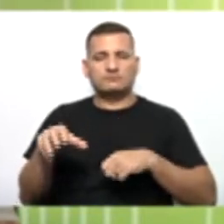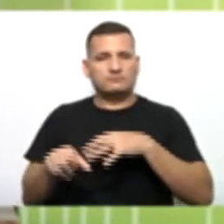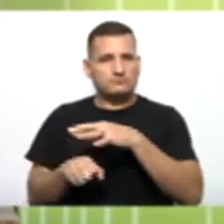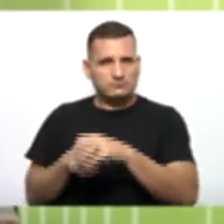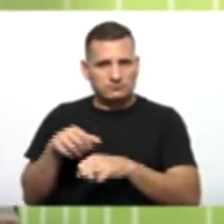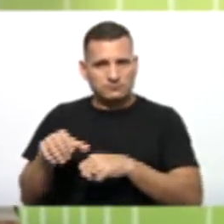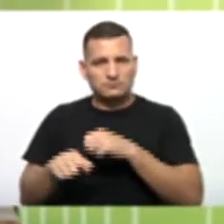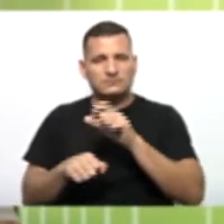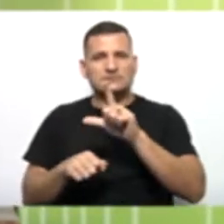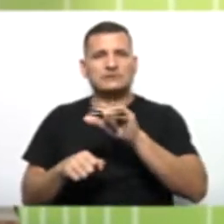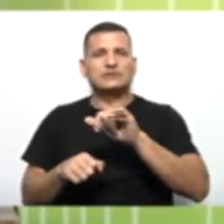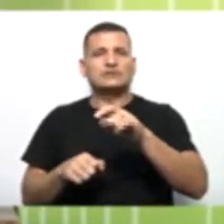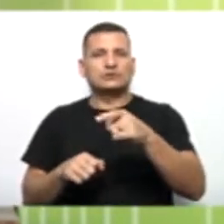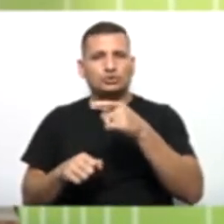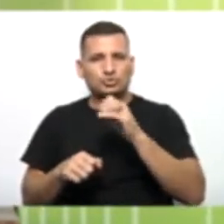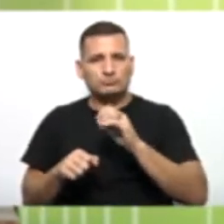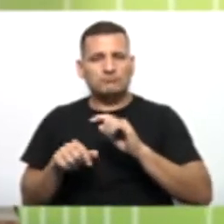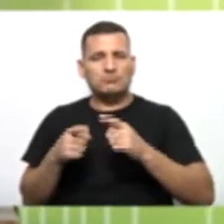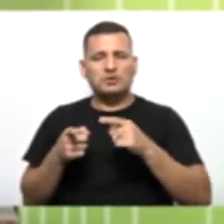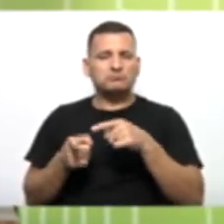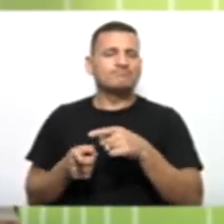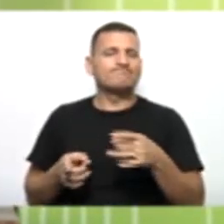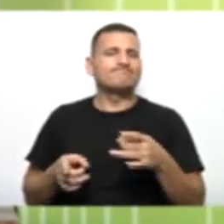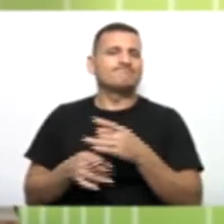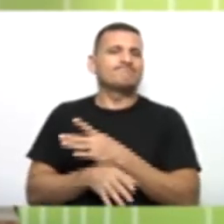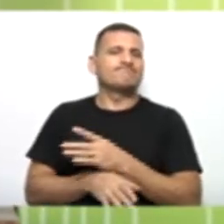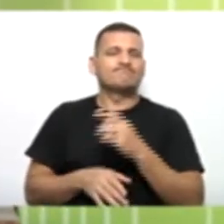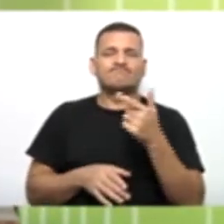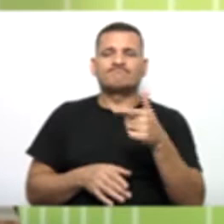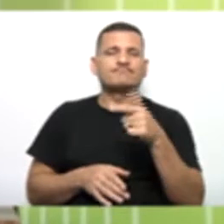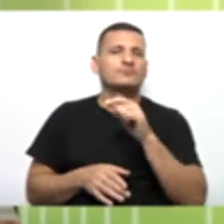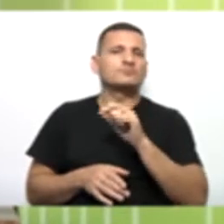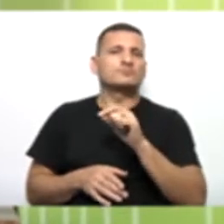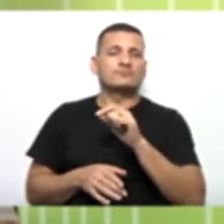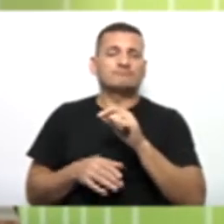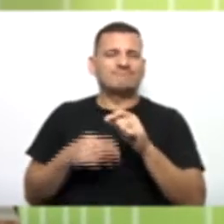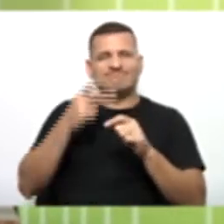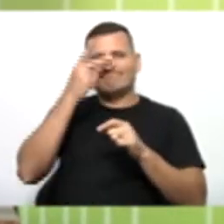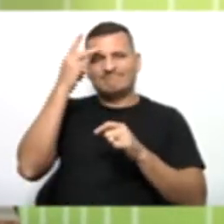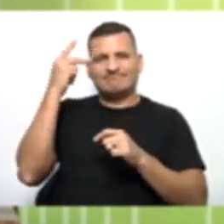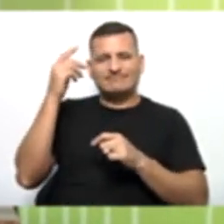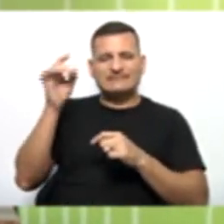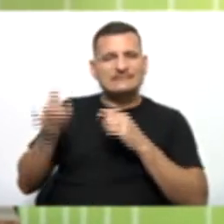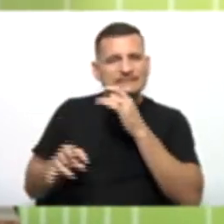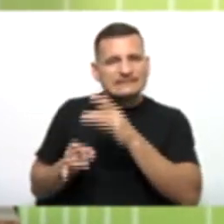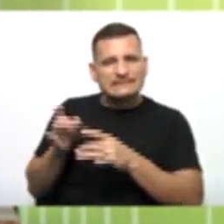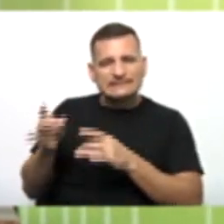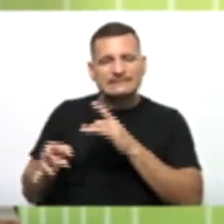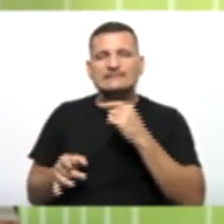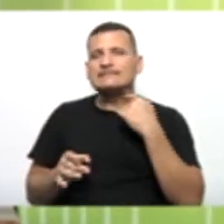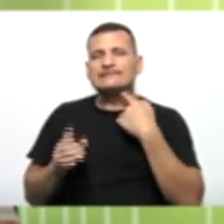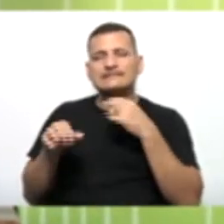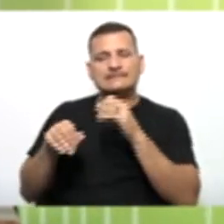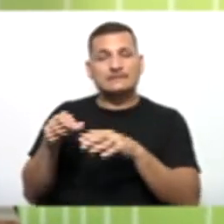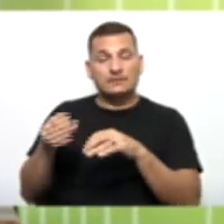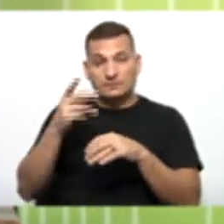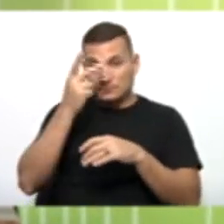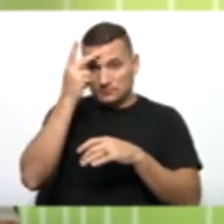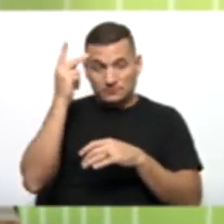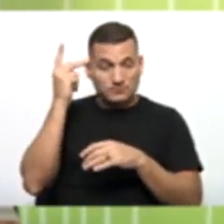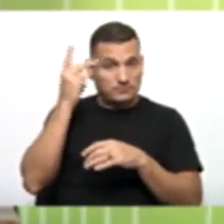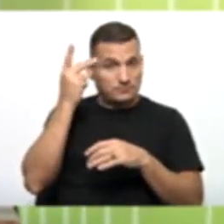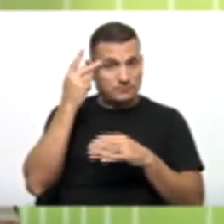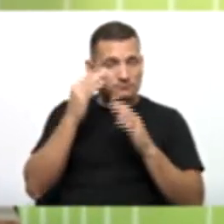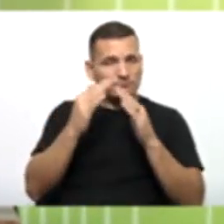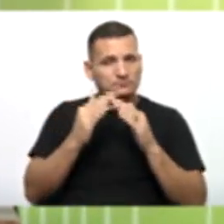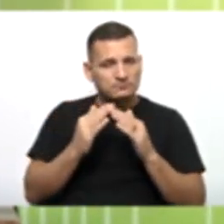ainda não é suficiente para cuidar daqueles dejetos que são produzidos por aquelas pessoas. A pessoa que mora em São Paulo, ela tem que cuidar